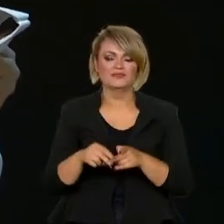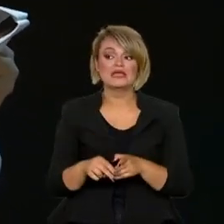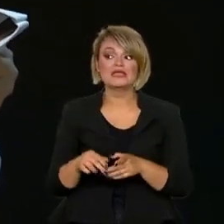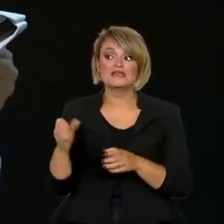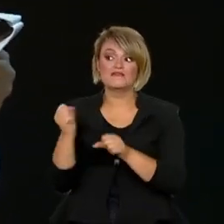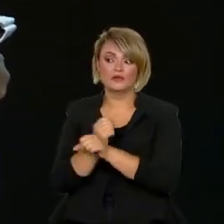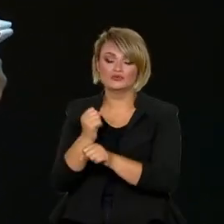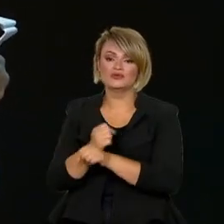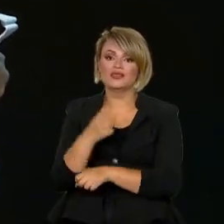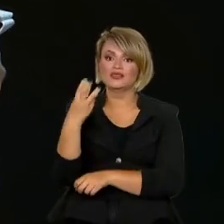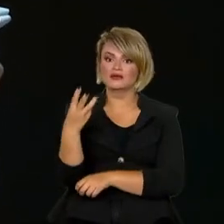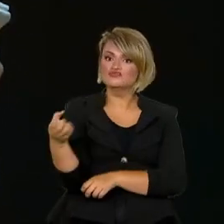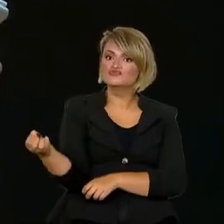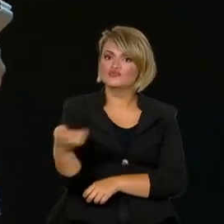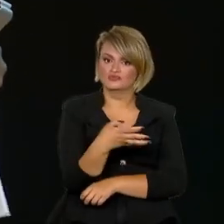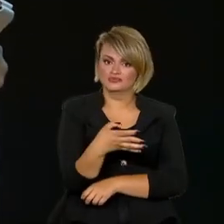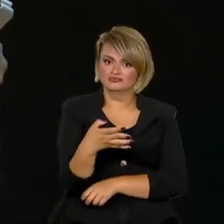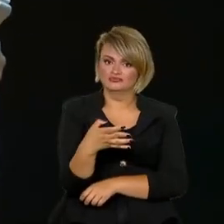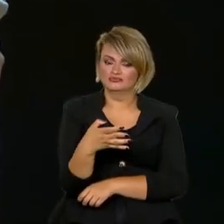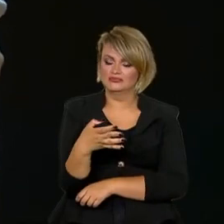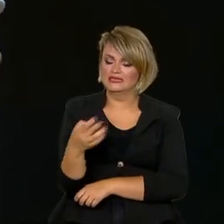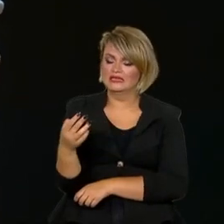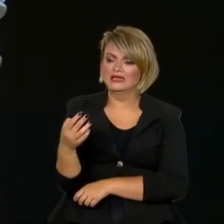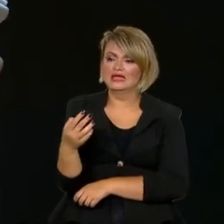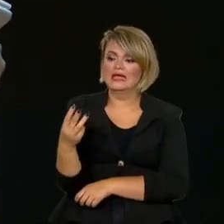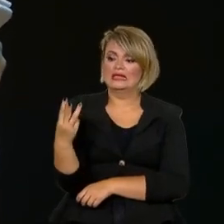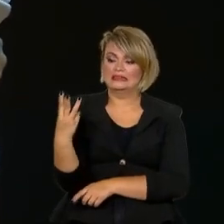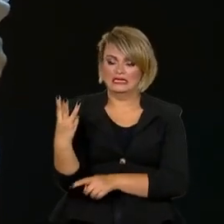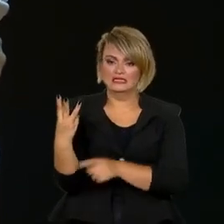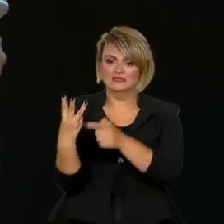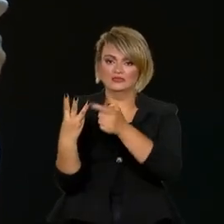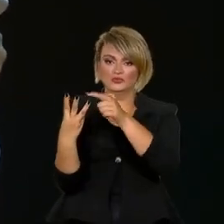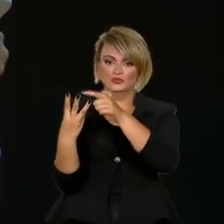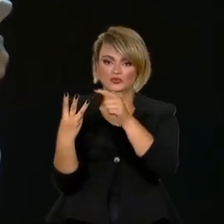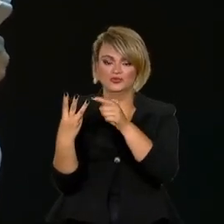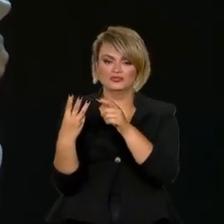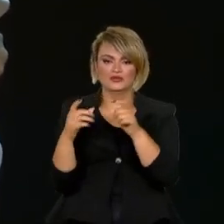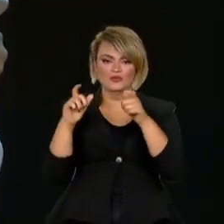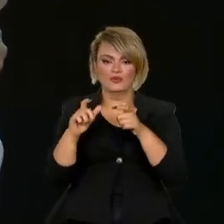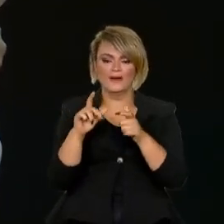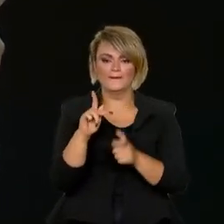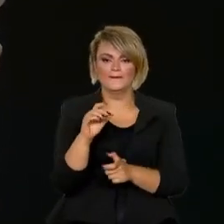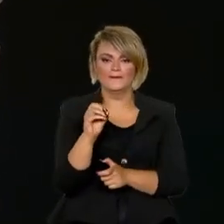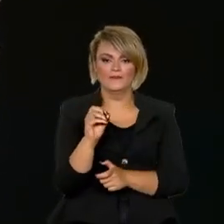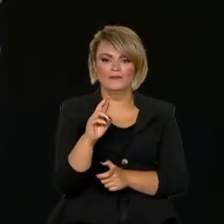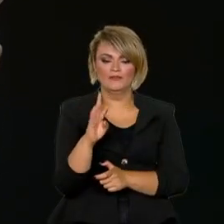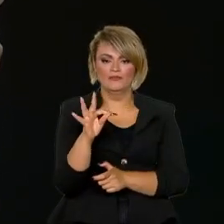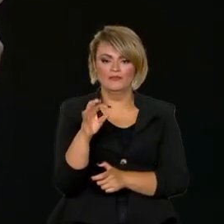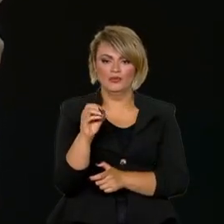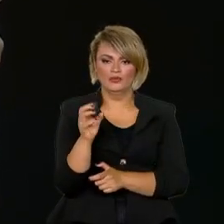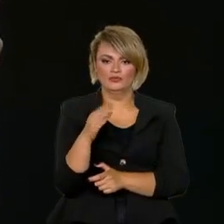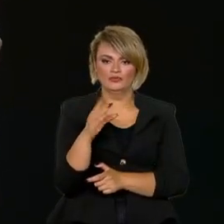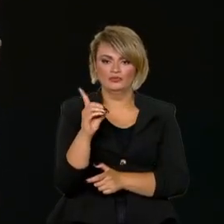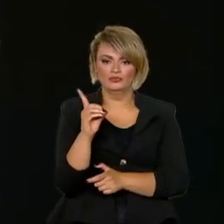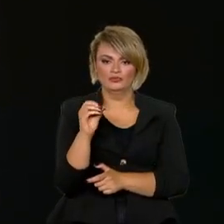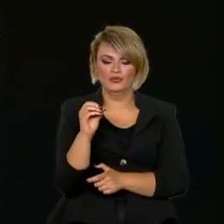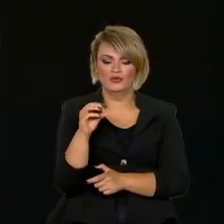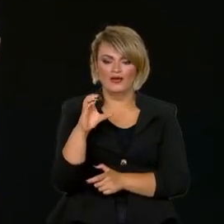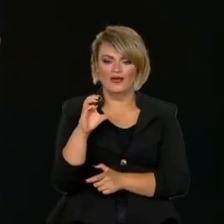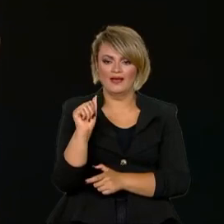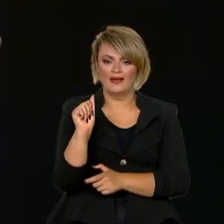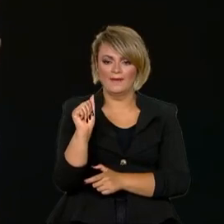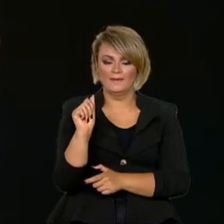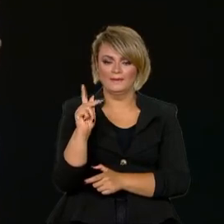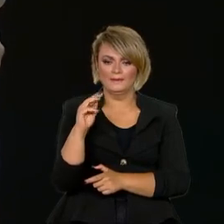se iniciar, ainda todas as três, duas delas no Porto do Capim, uma antiga fábrica de gelo e